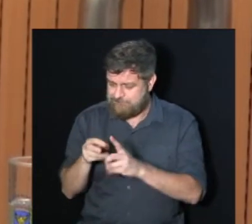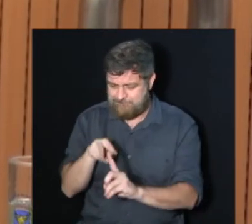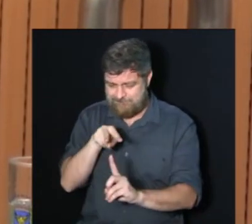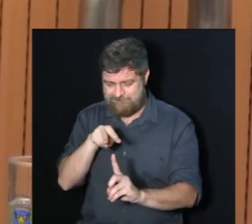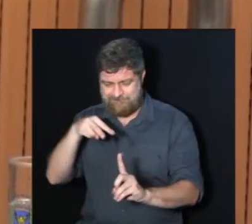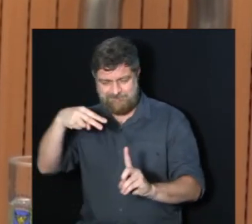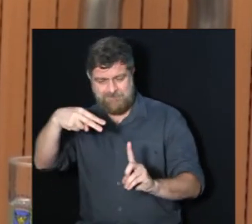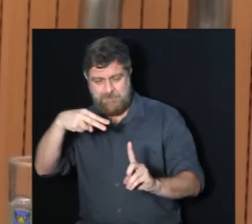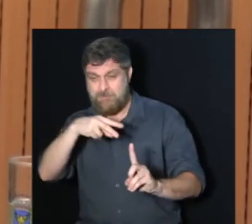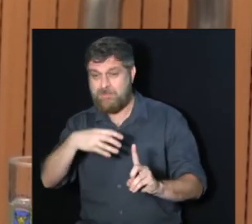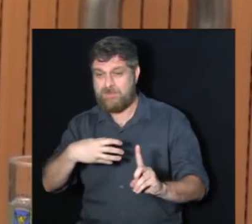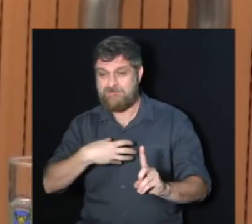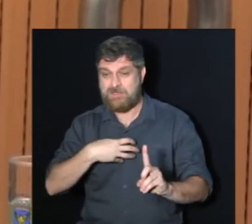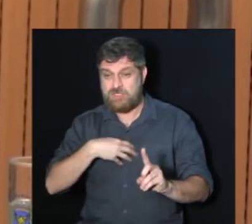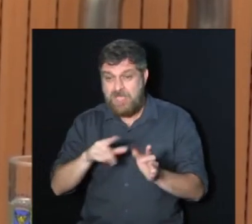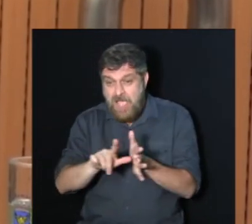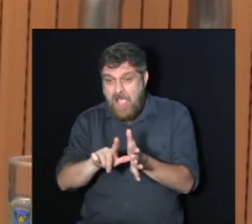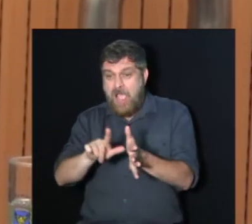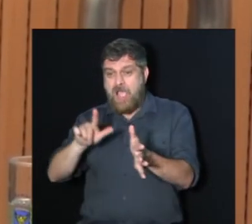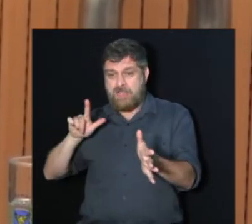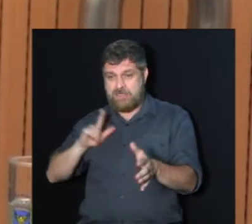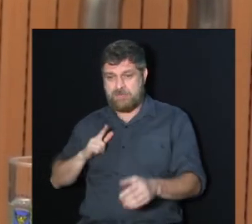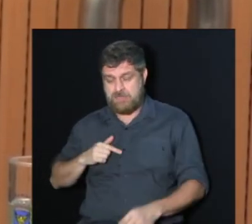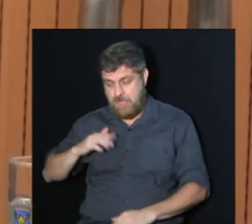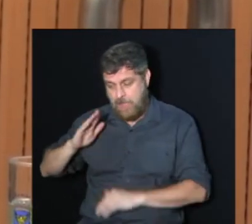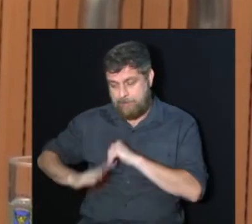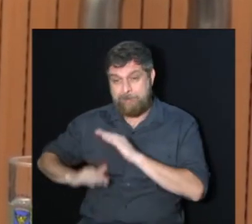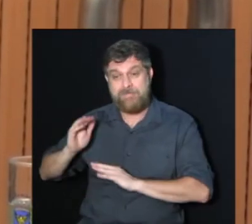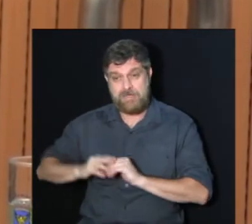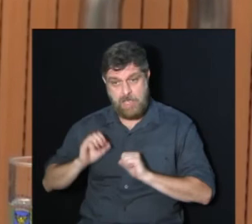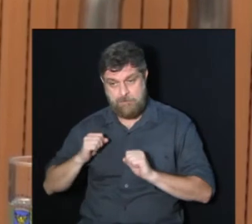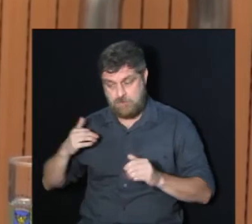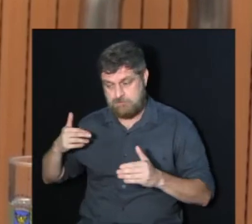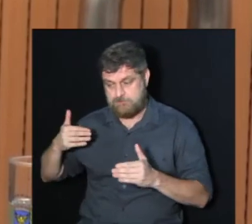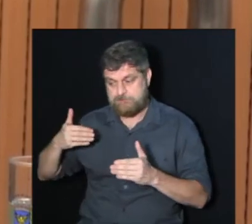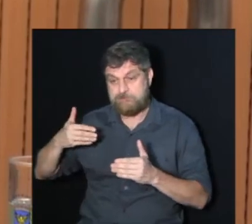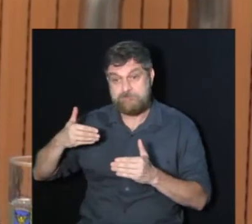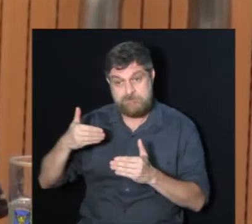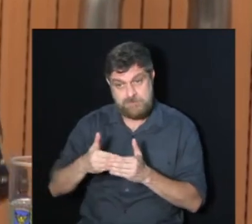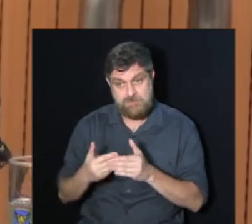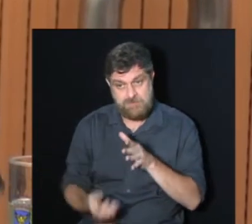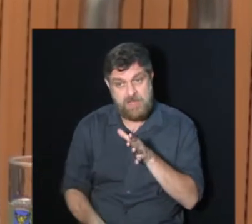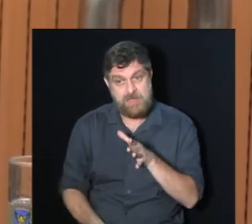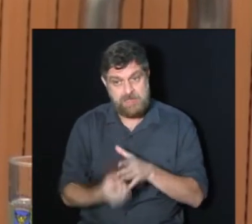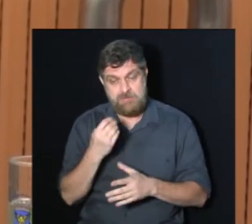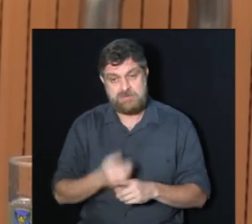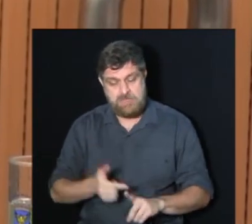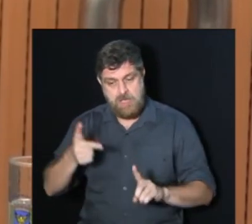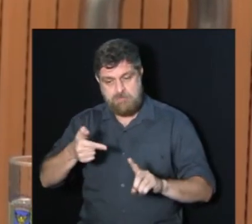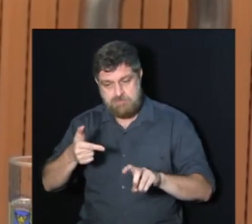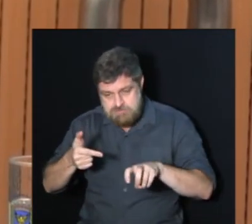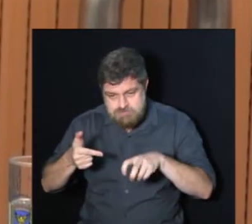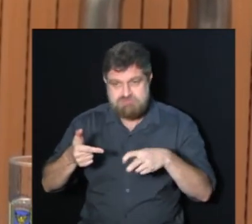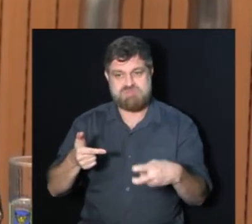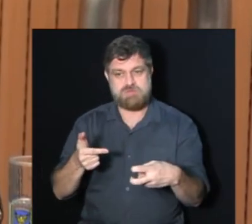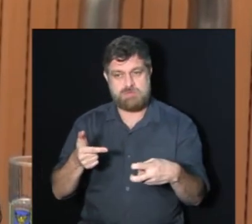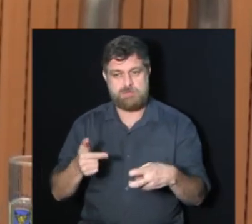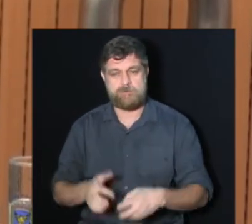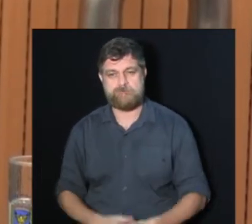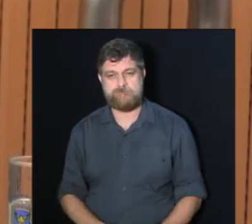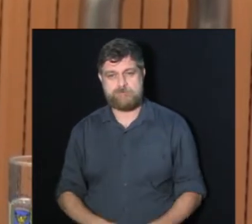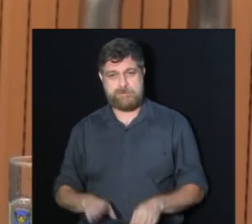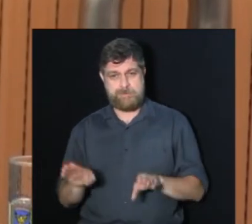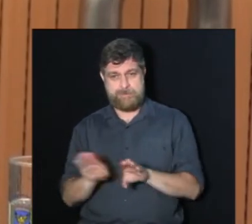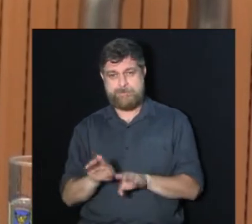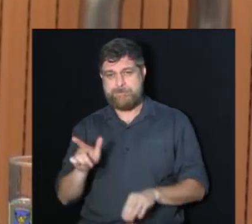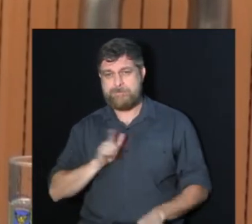de uma forma precoce situações que podem levar a esse extremo, né, que são os assassinatos. E tem